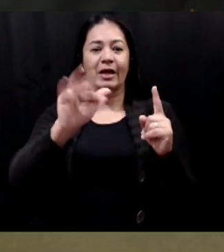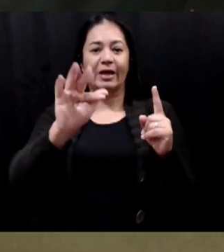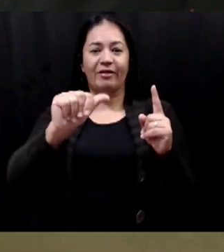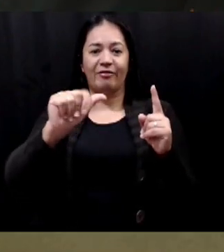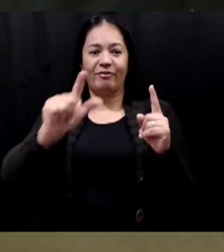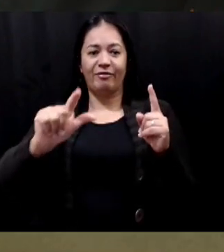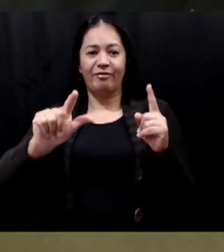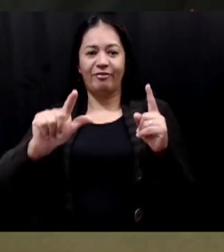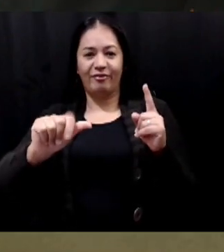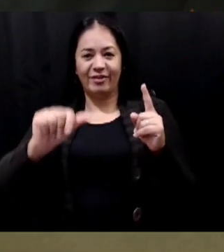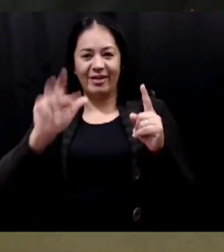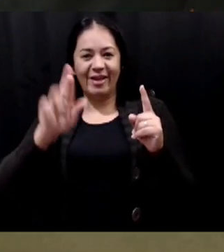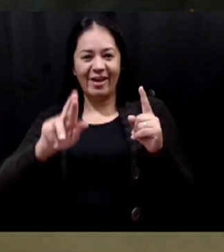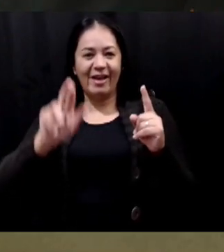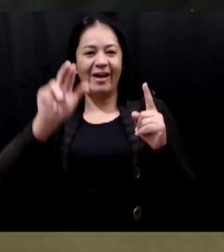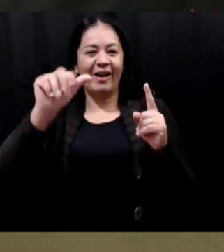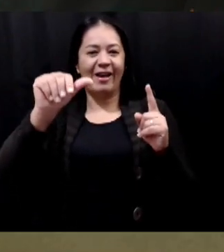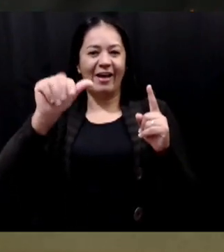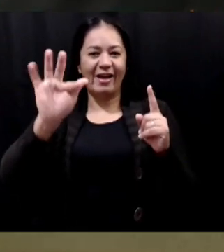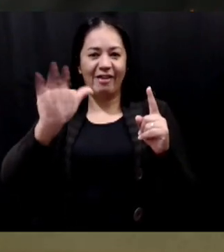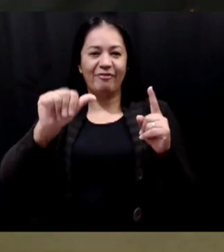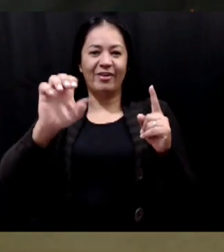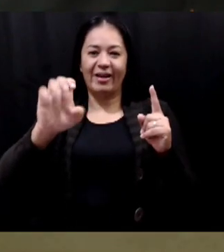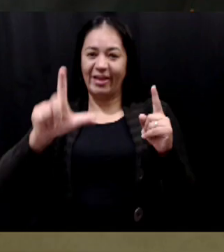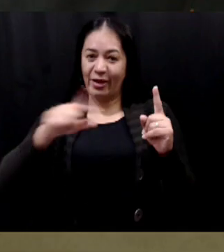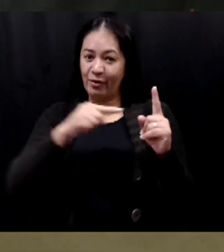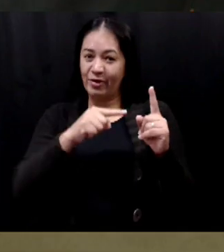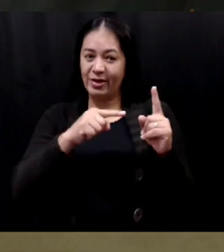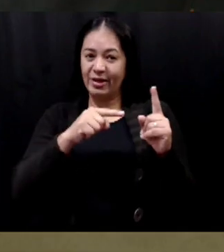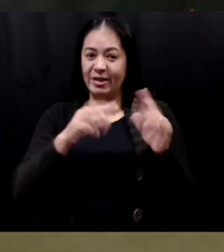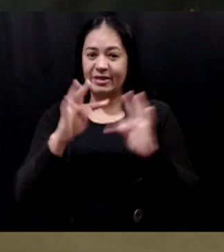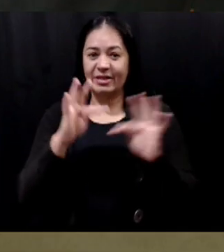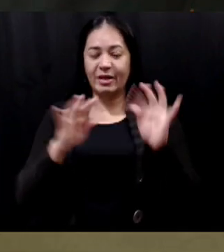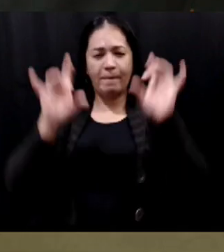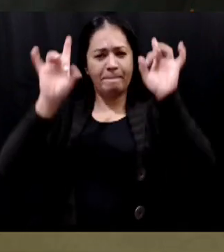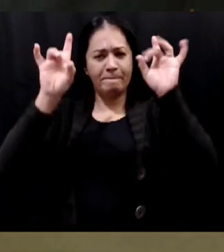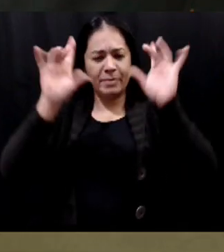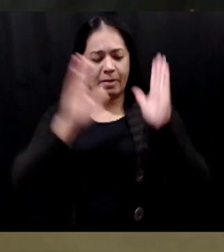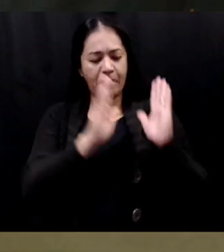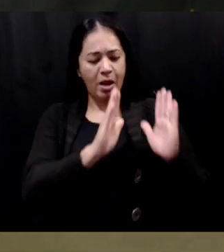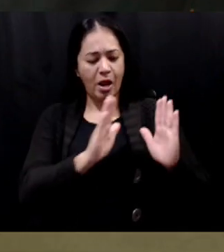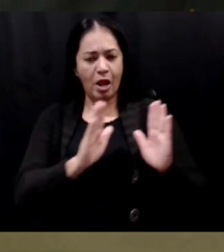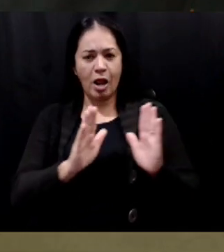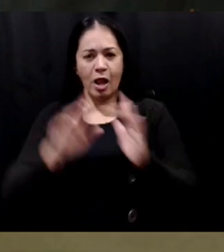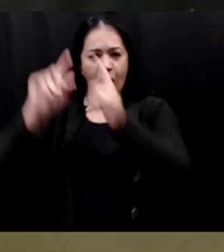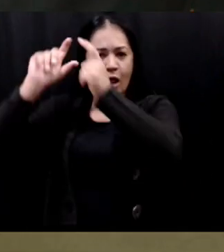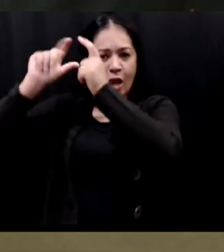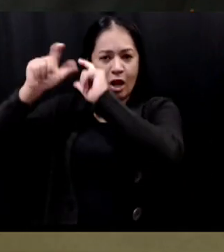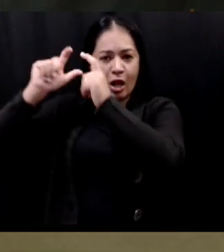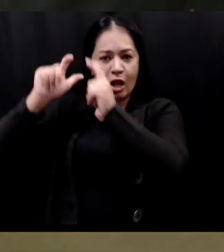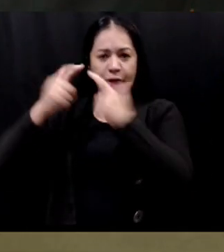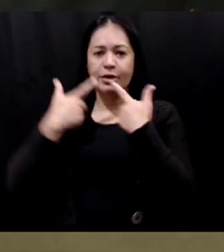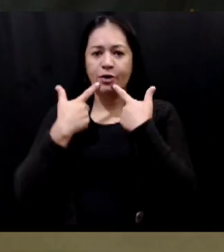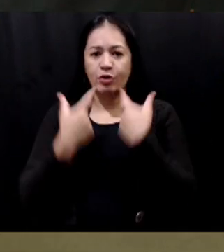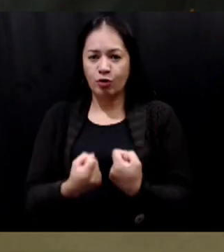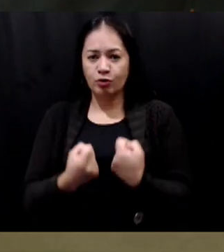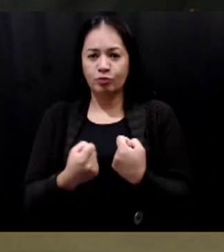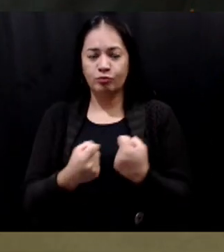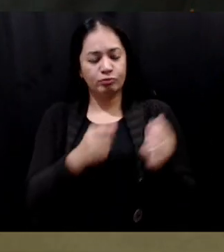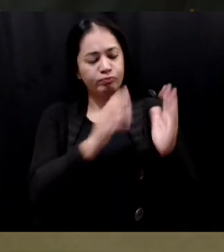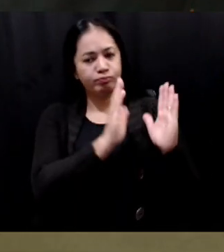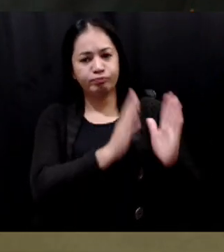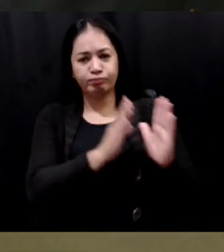ele é hipnoterapeuta, especialista em programação neurolinguística e hipnose, com foco em reprogramação de padrões